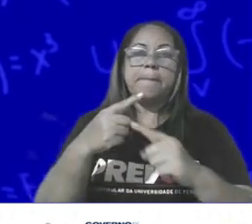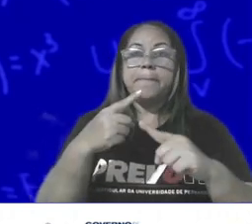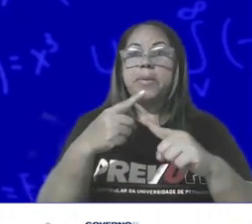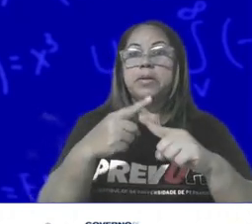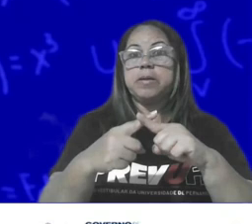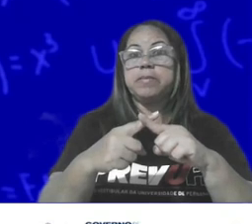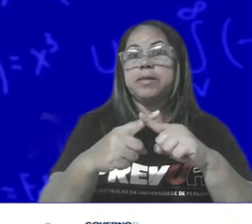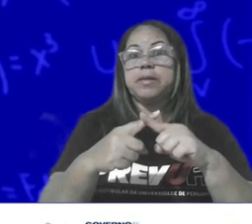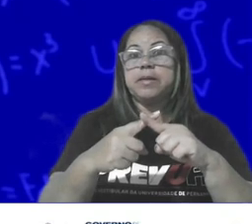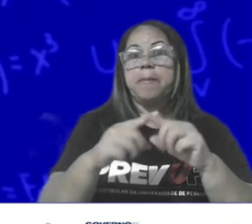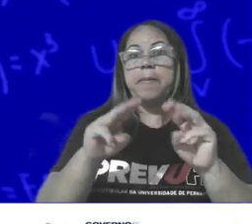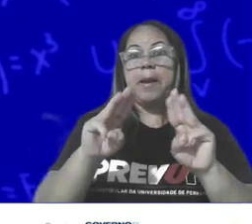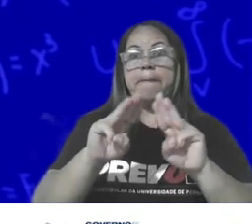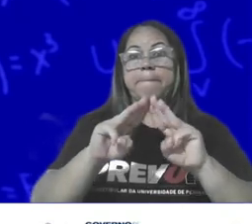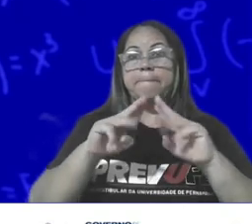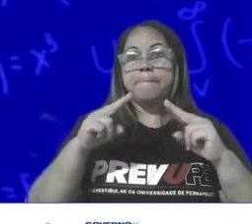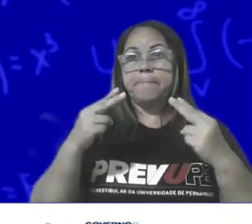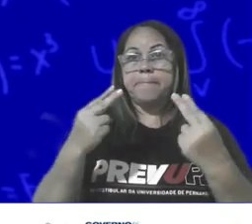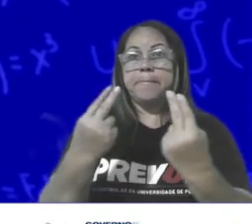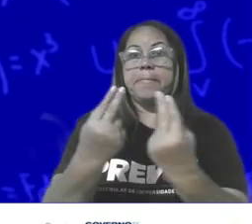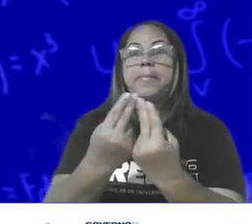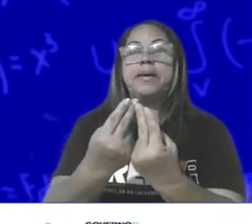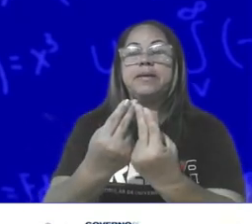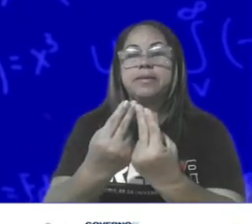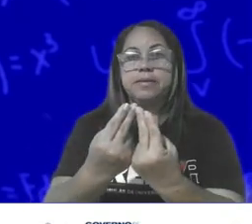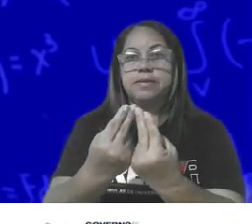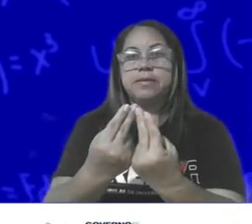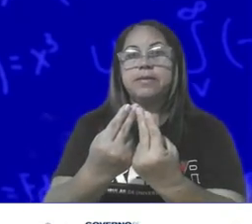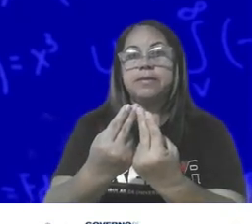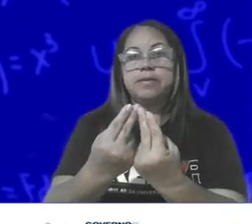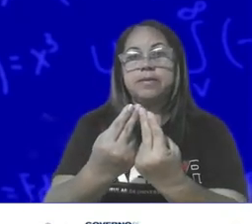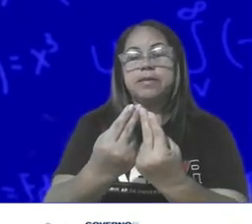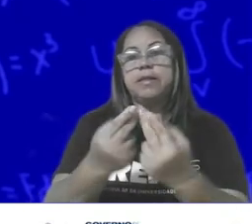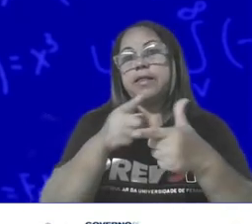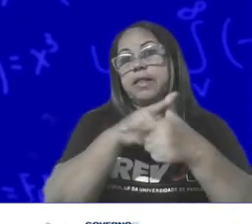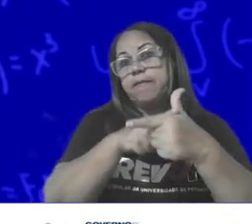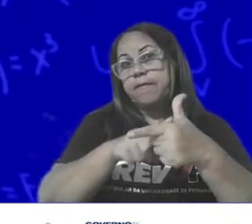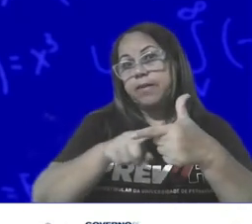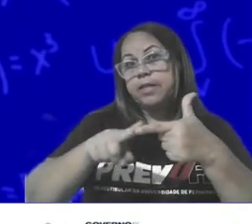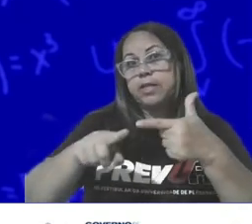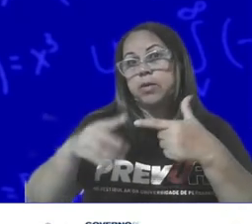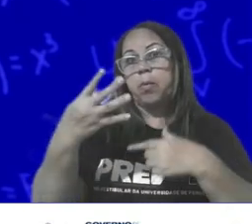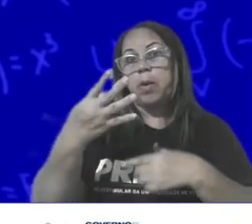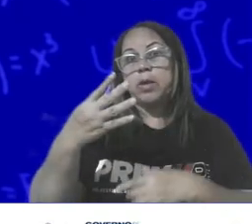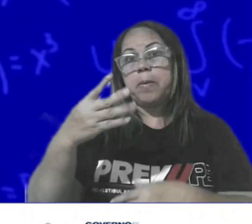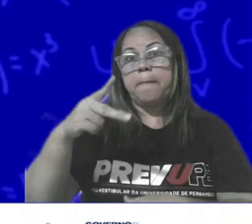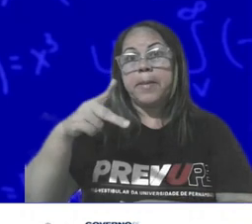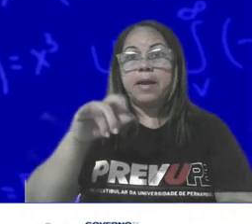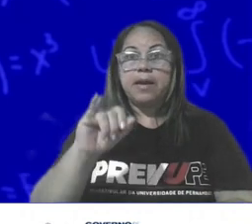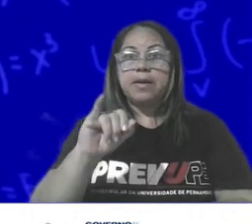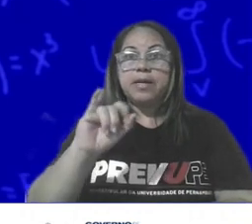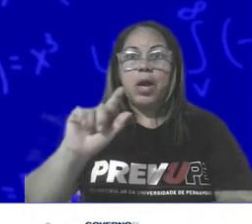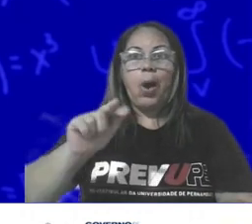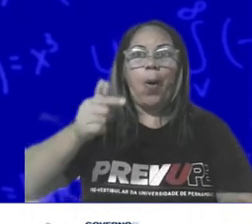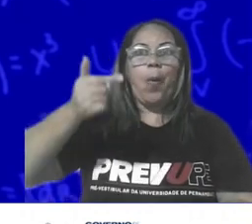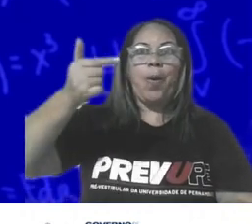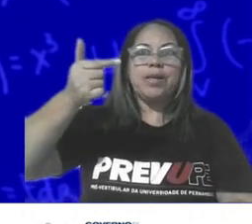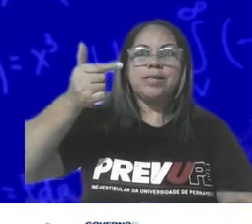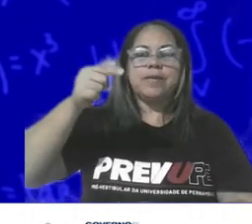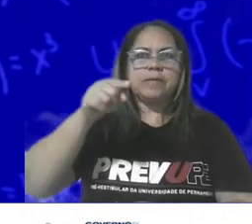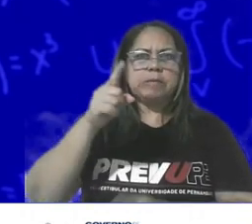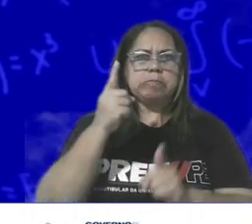pela massa do sistema dividido por 4π ao quadrado. Então, com